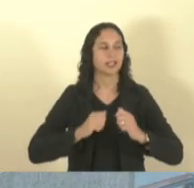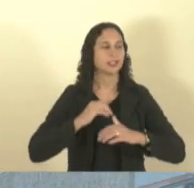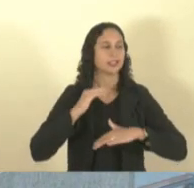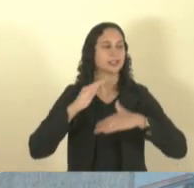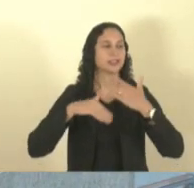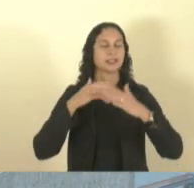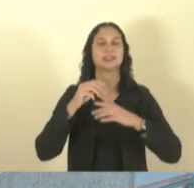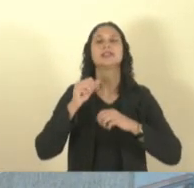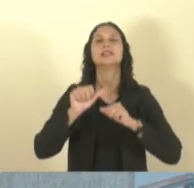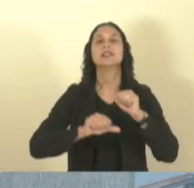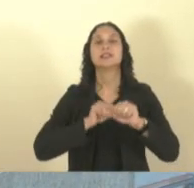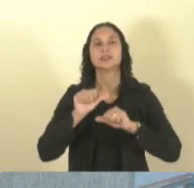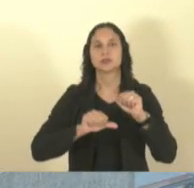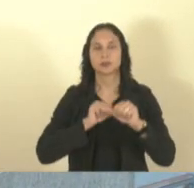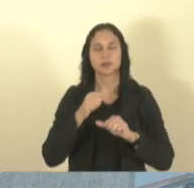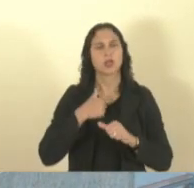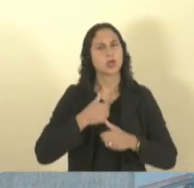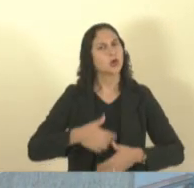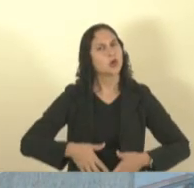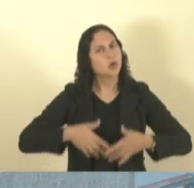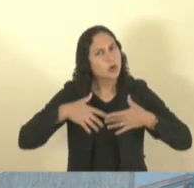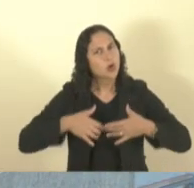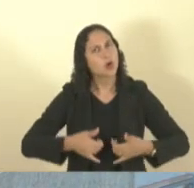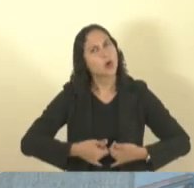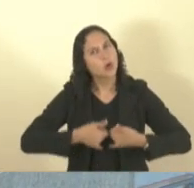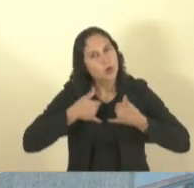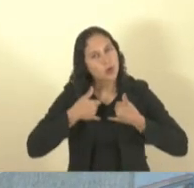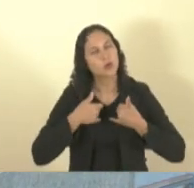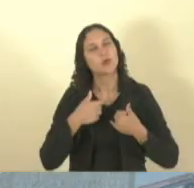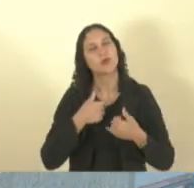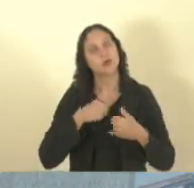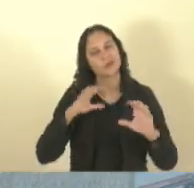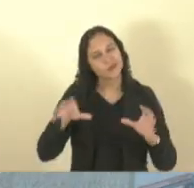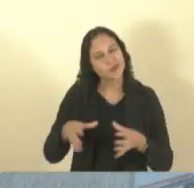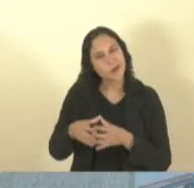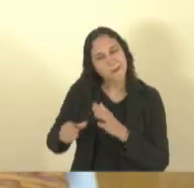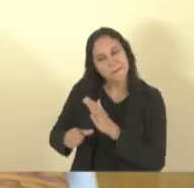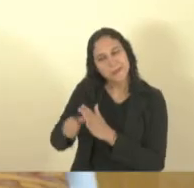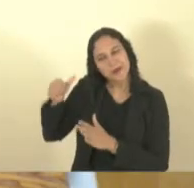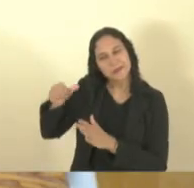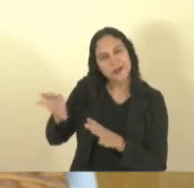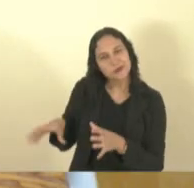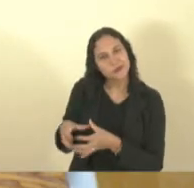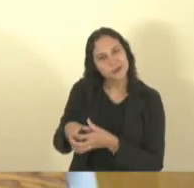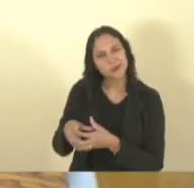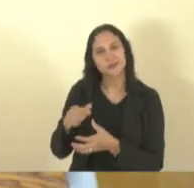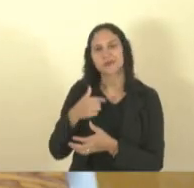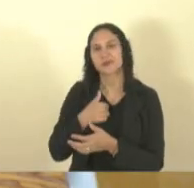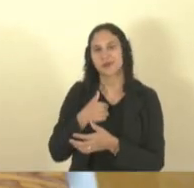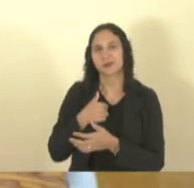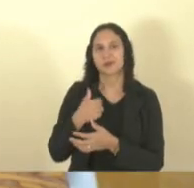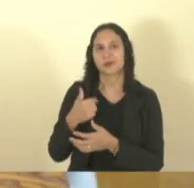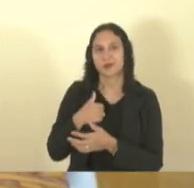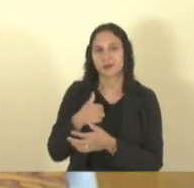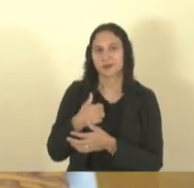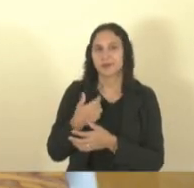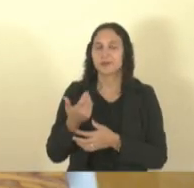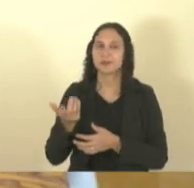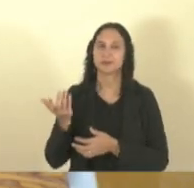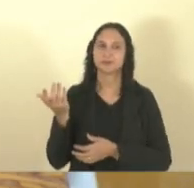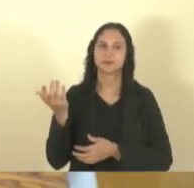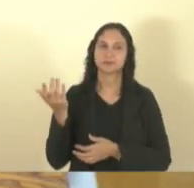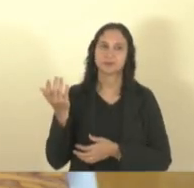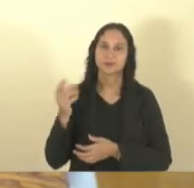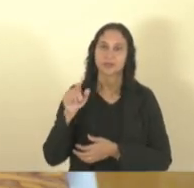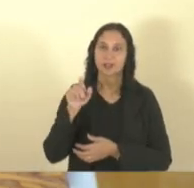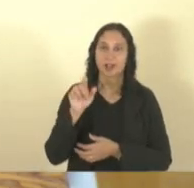Estado. E eu tenho orgulho de fazer parte dessa primeira turma aí dos APPGGs. Eu brinco que eu entrei um pouquinho mais tarde, né? Felipe